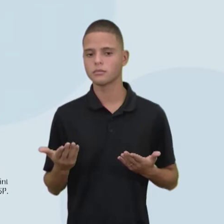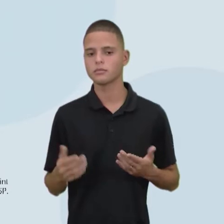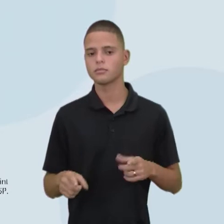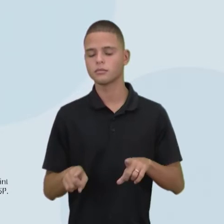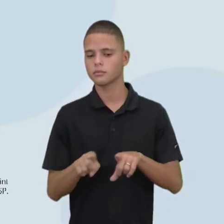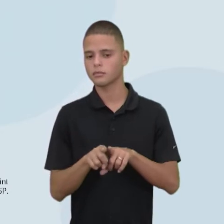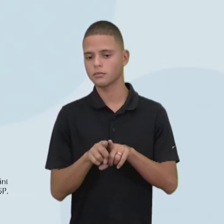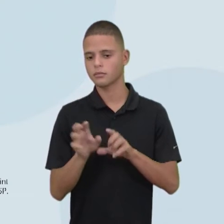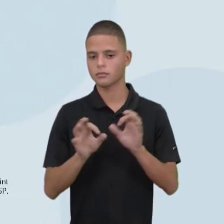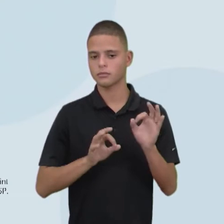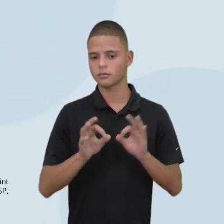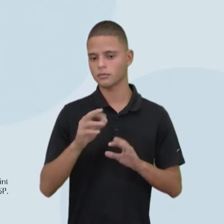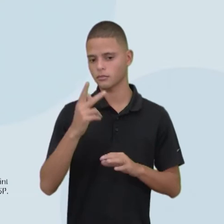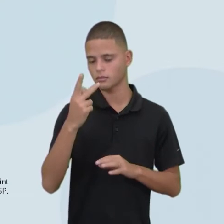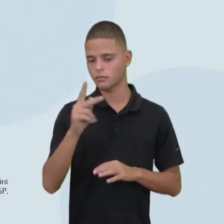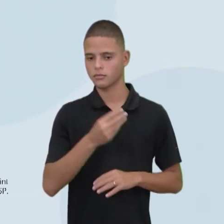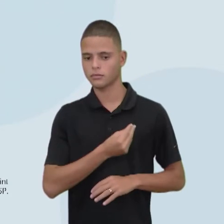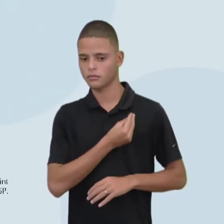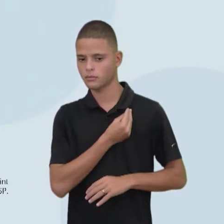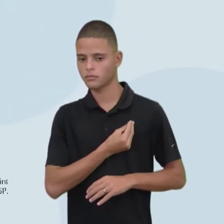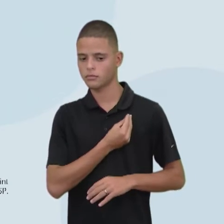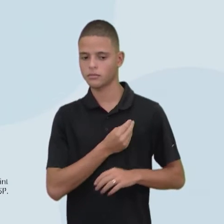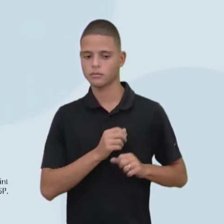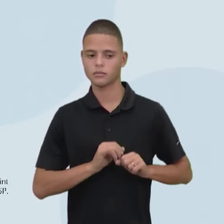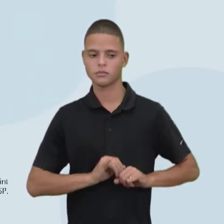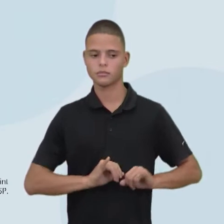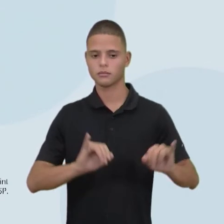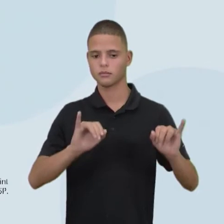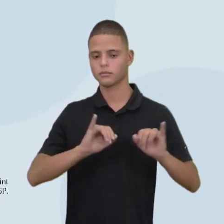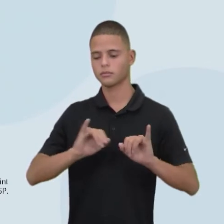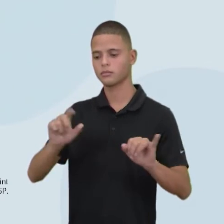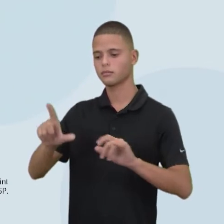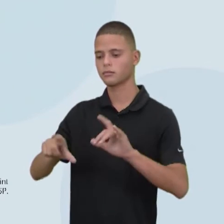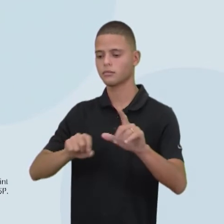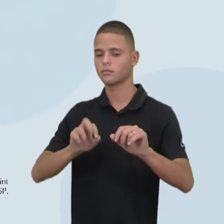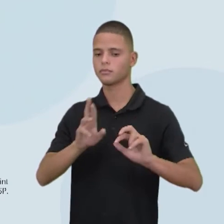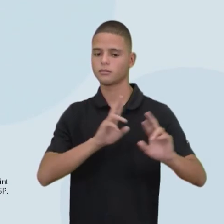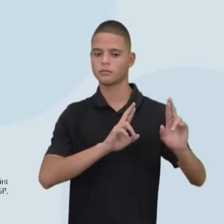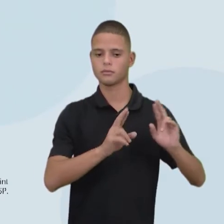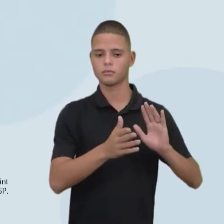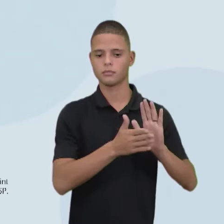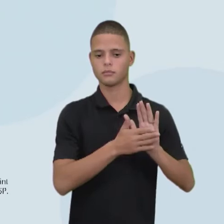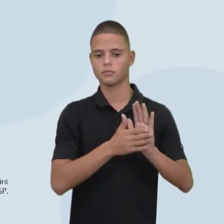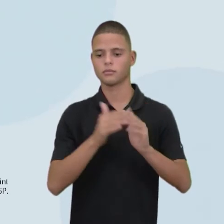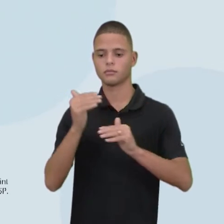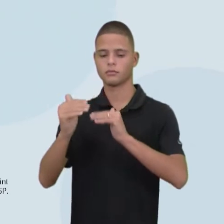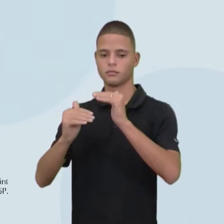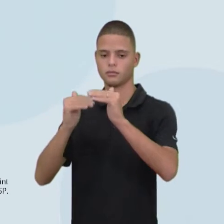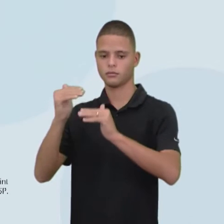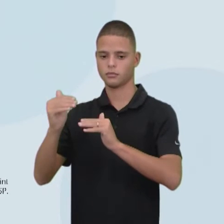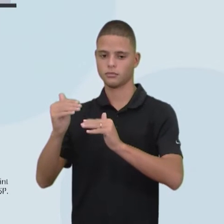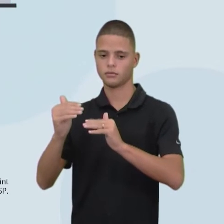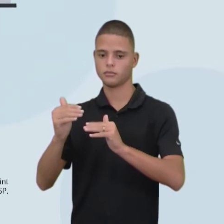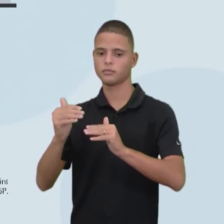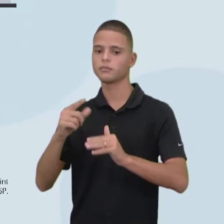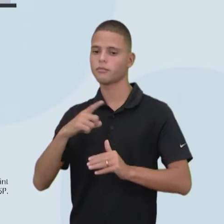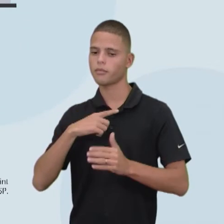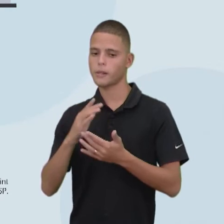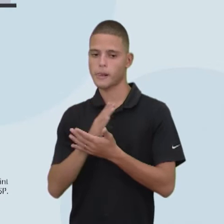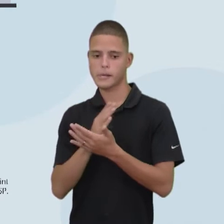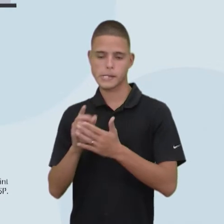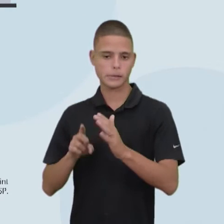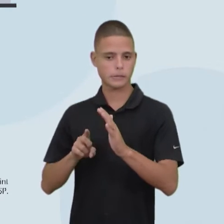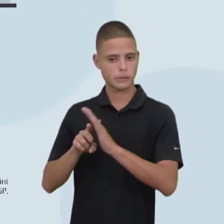seu projeto de vida. Compartilhe em grupos e escolha uma das ações propostas para desenvolver a ação publicitária. Aí nós temos algumas